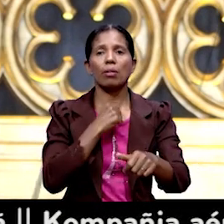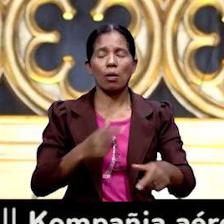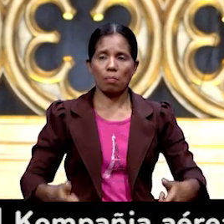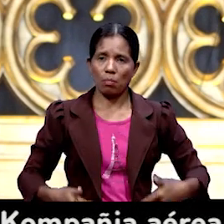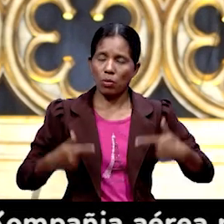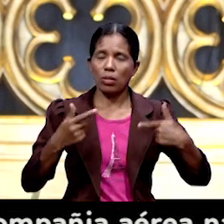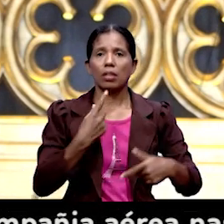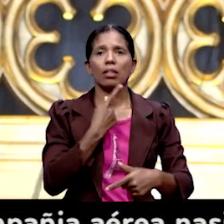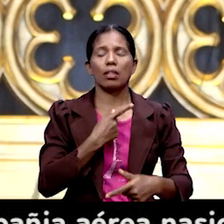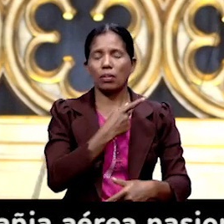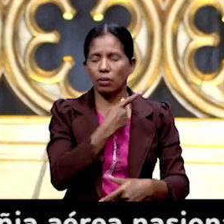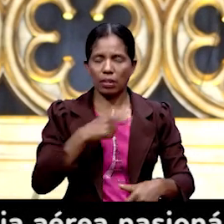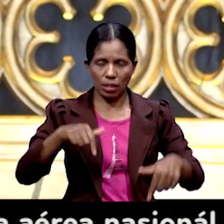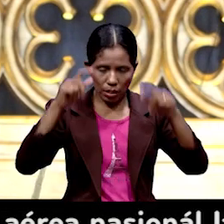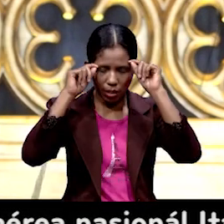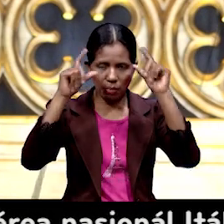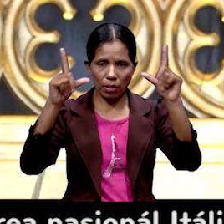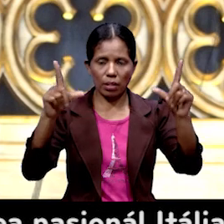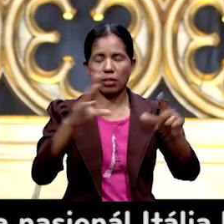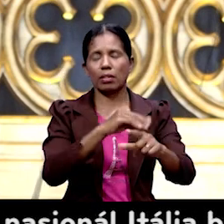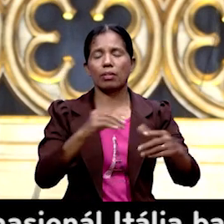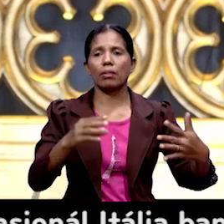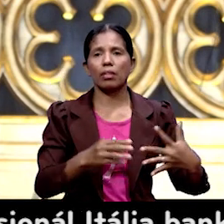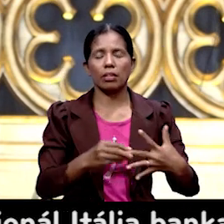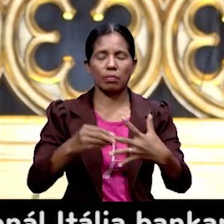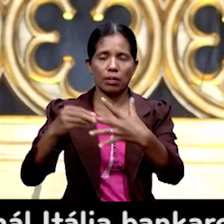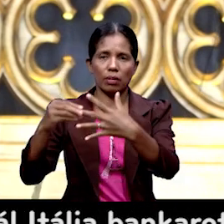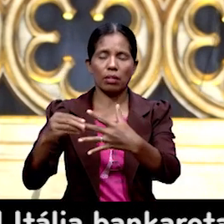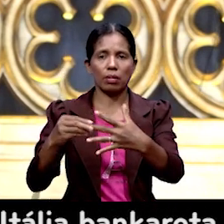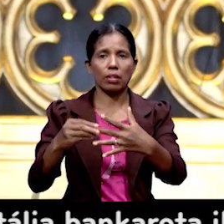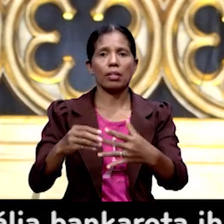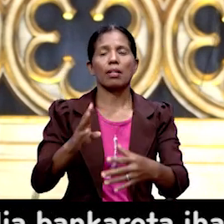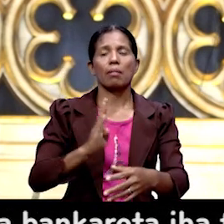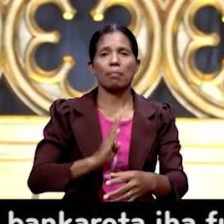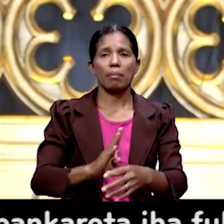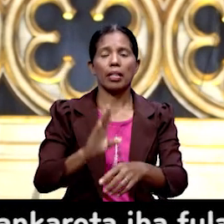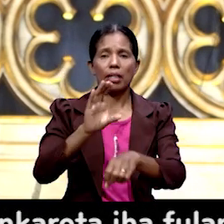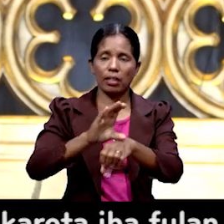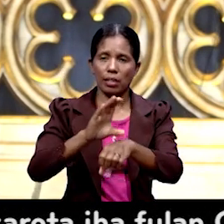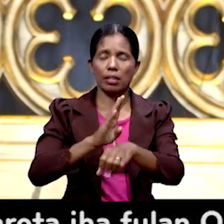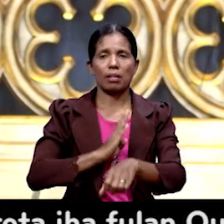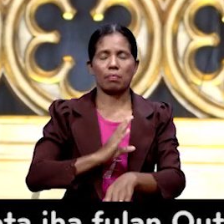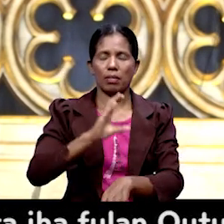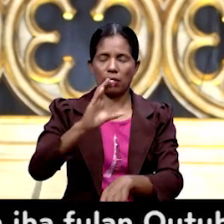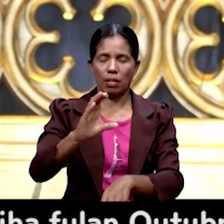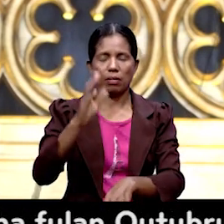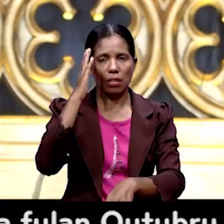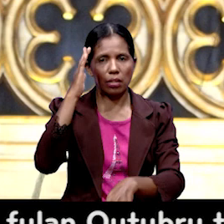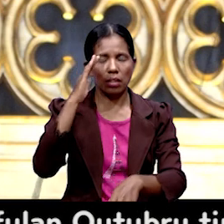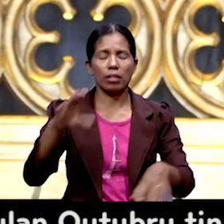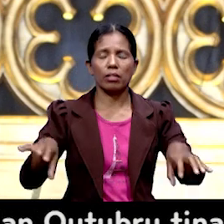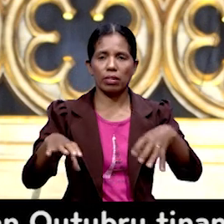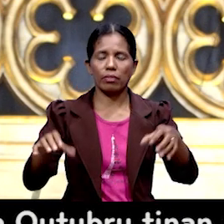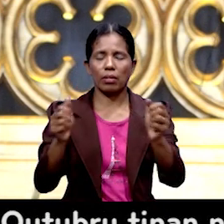Timor-Leste, com especial ênfase na diocese de Baucau. É reconhecida também a vontade do